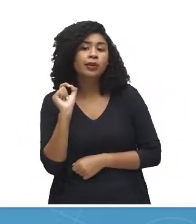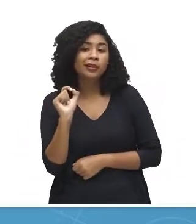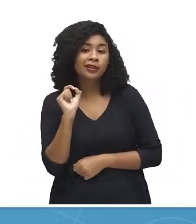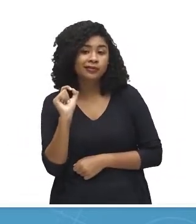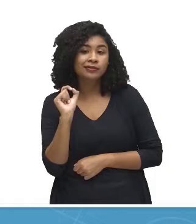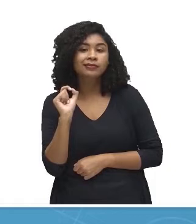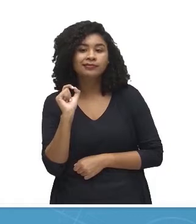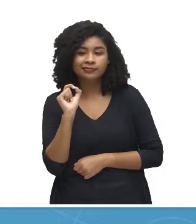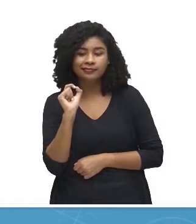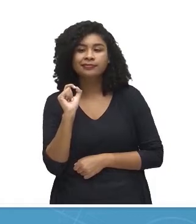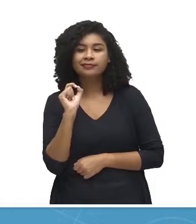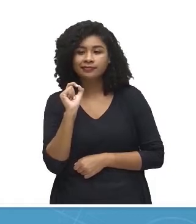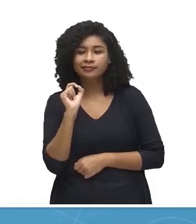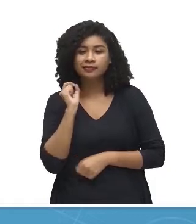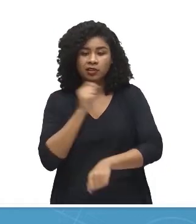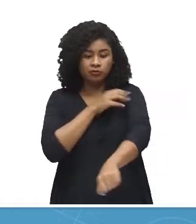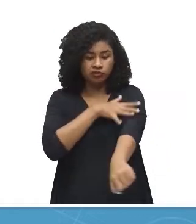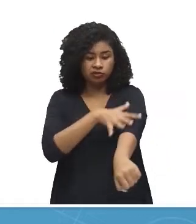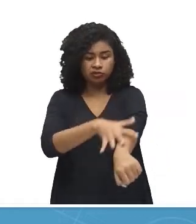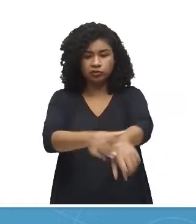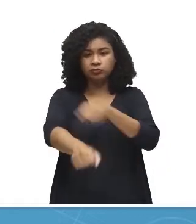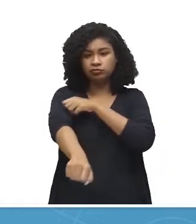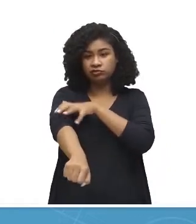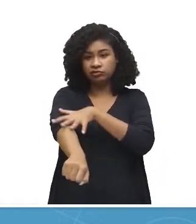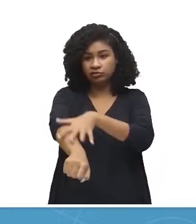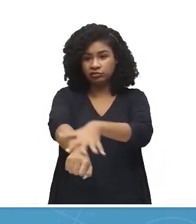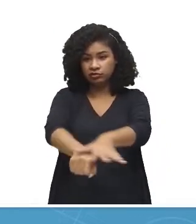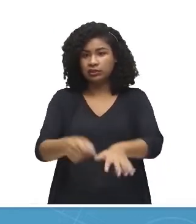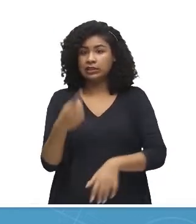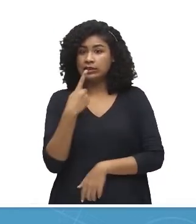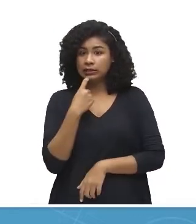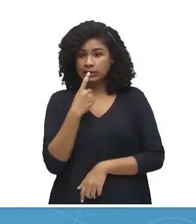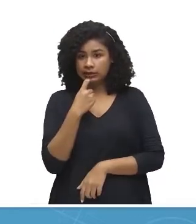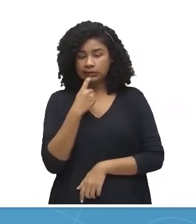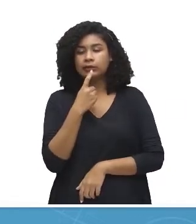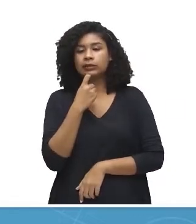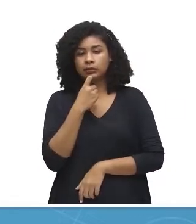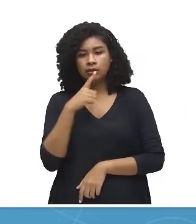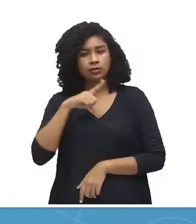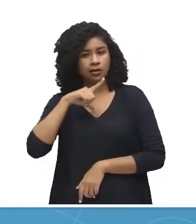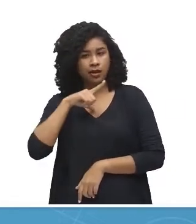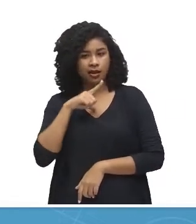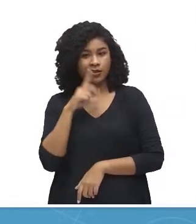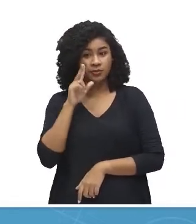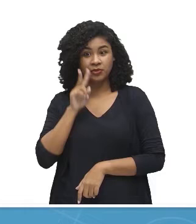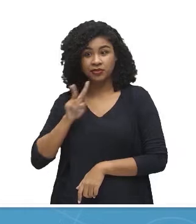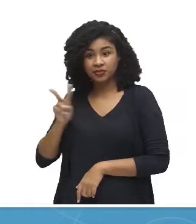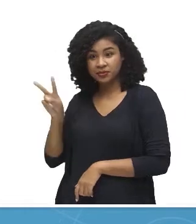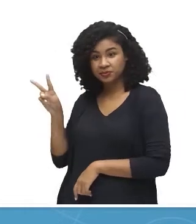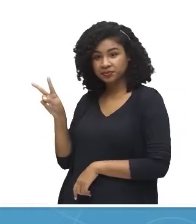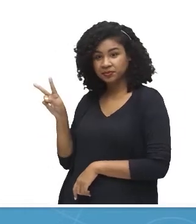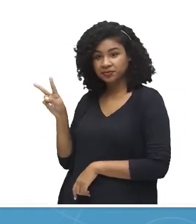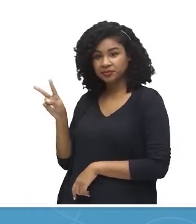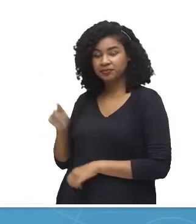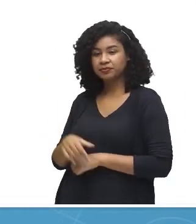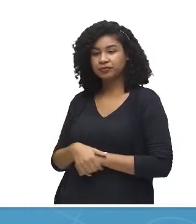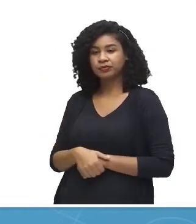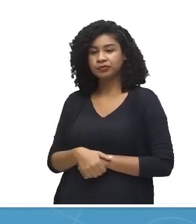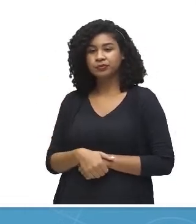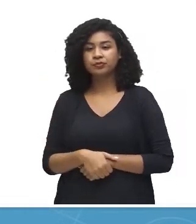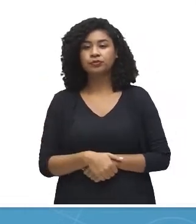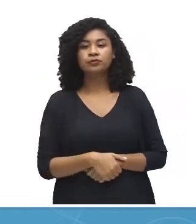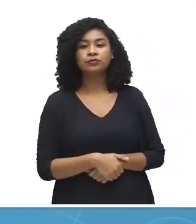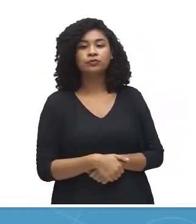os vasos sanguíneos, né? Estão ali se ligando a alguns pelos também, estão irrigando esse tecido. A gente